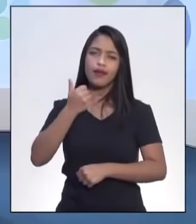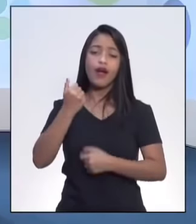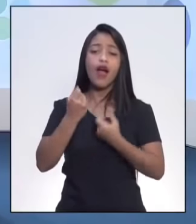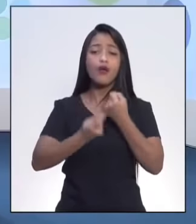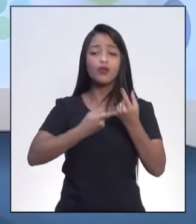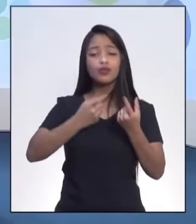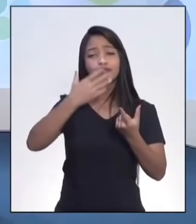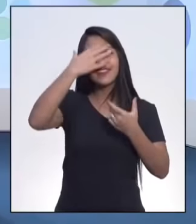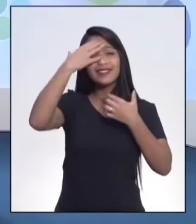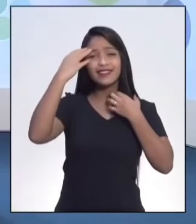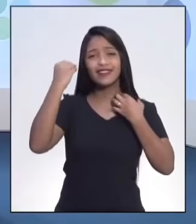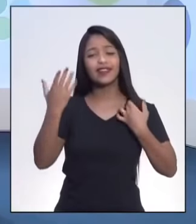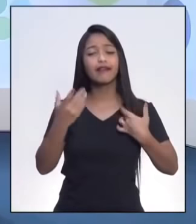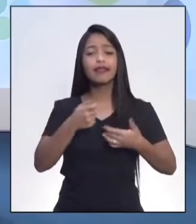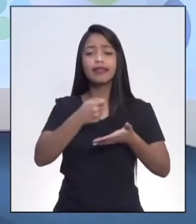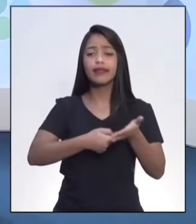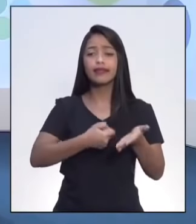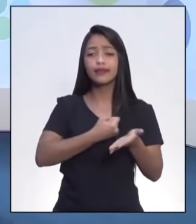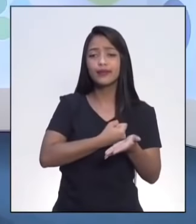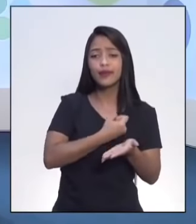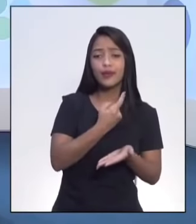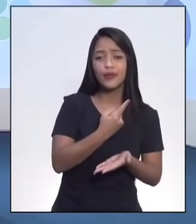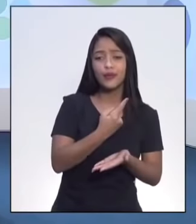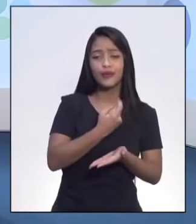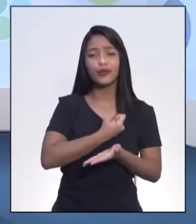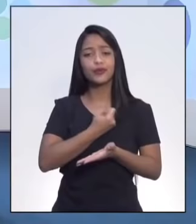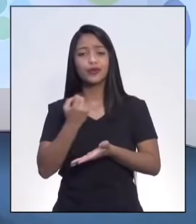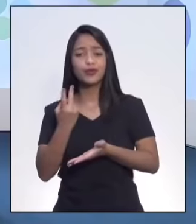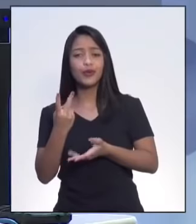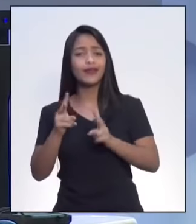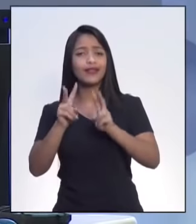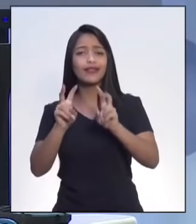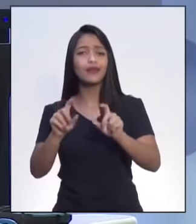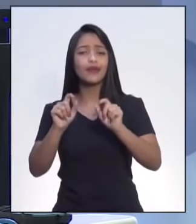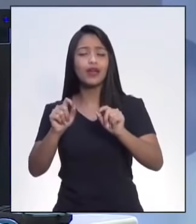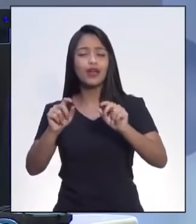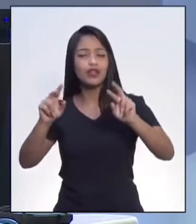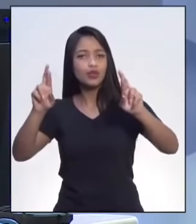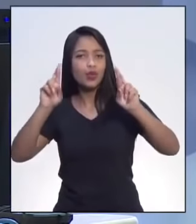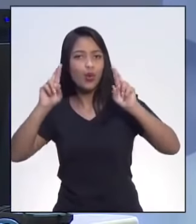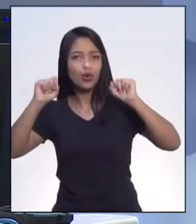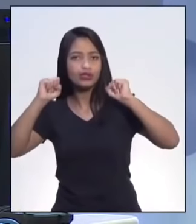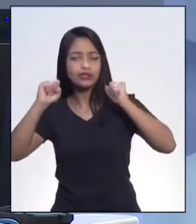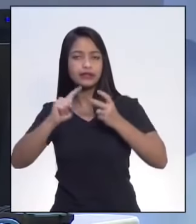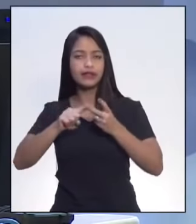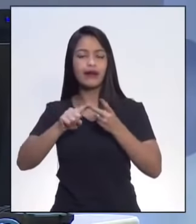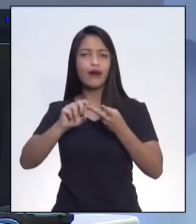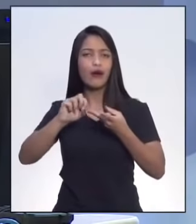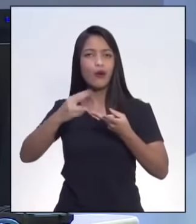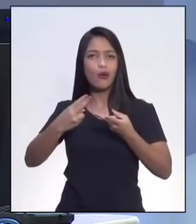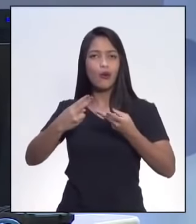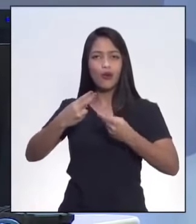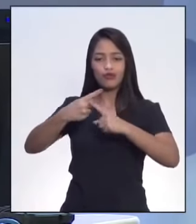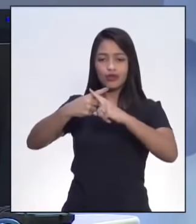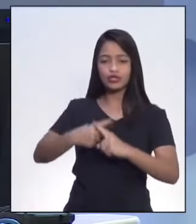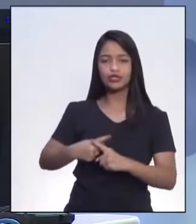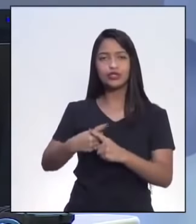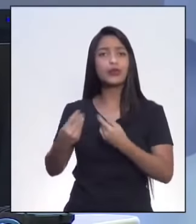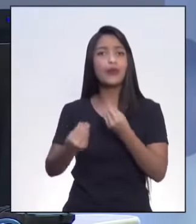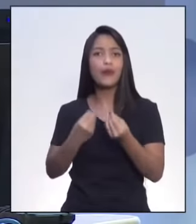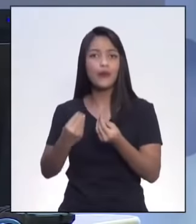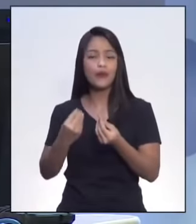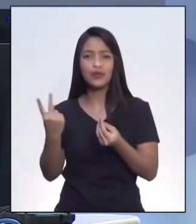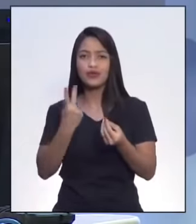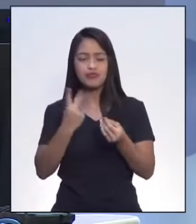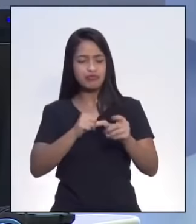colocar qual O texto número, falava, e se era da partida, se era da virada, se era da torcida. E aí a gente não sabia onde que a gente encaixava as respostas.